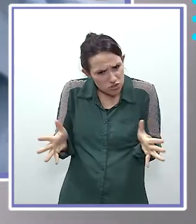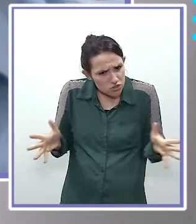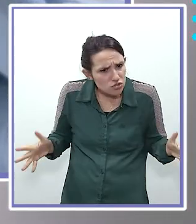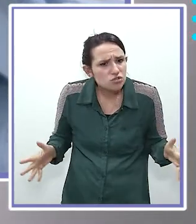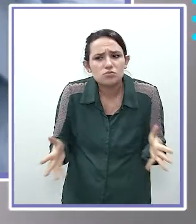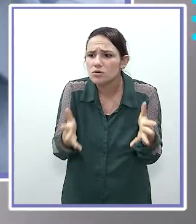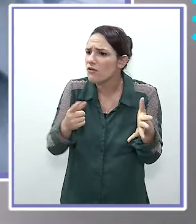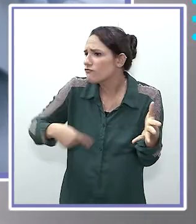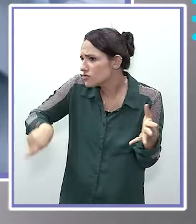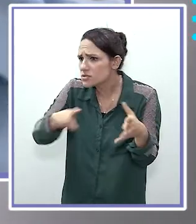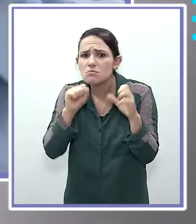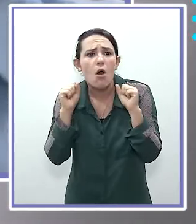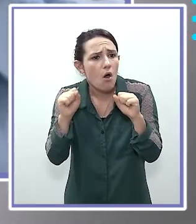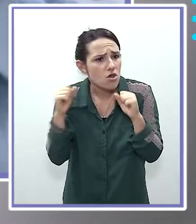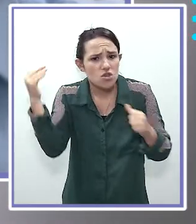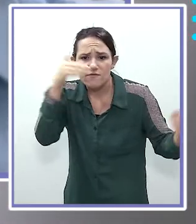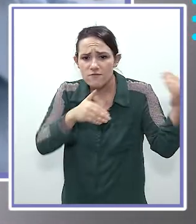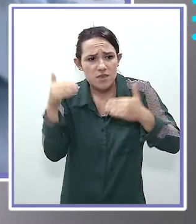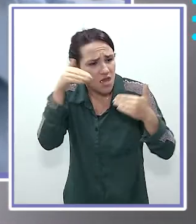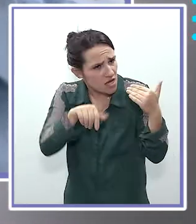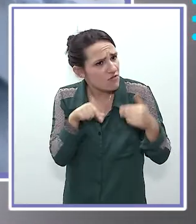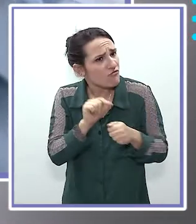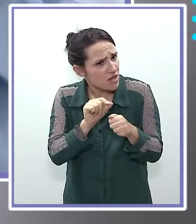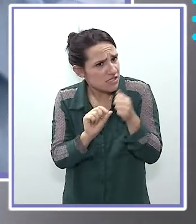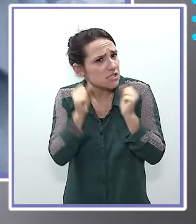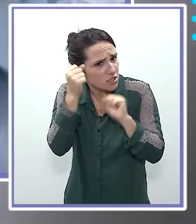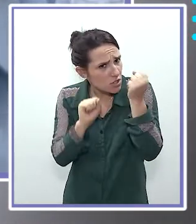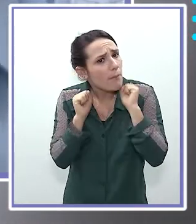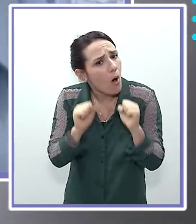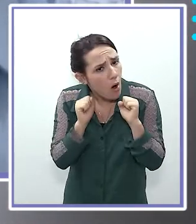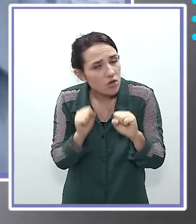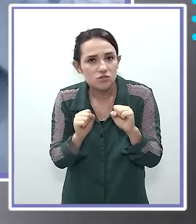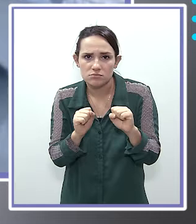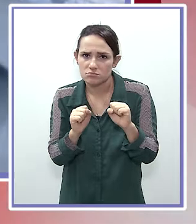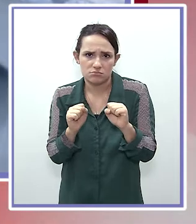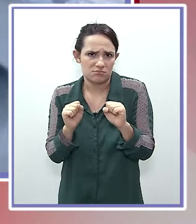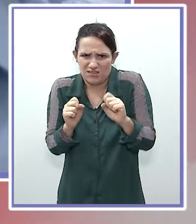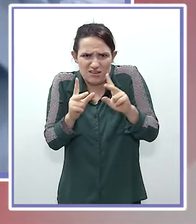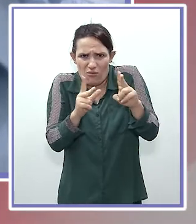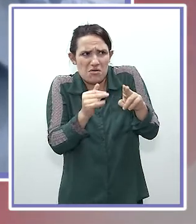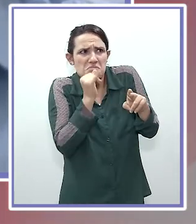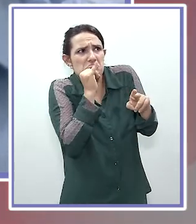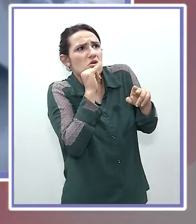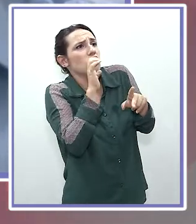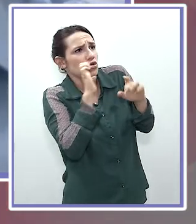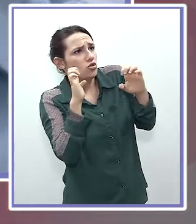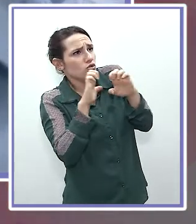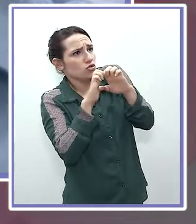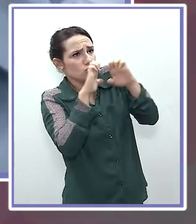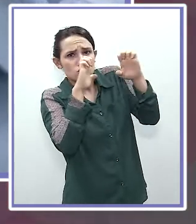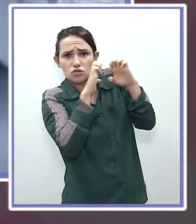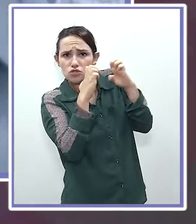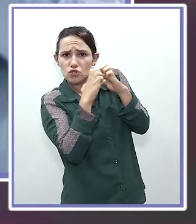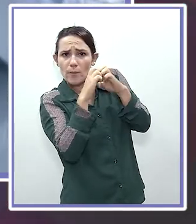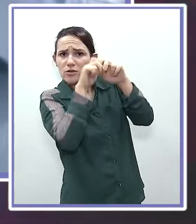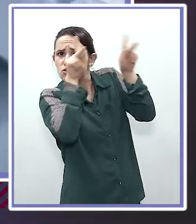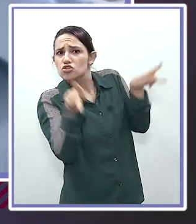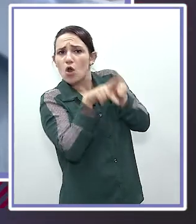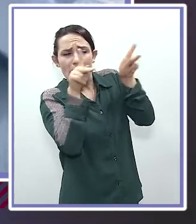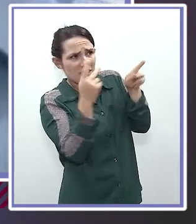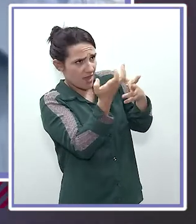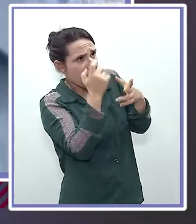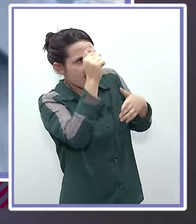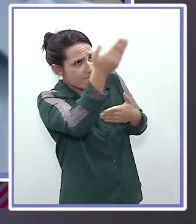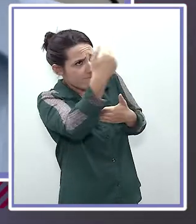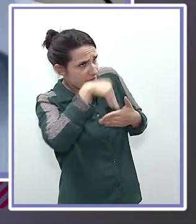pode incentivar um shopping vir para o estado. Então, é uma empresa. Essa termoelétrica se trata de uma empresa. Aí